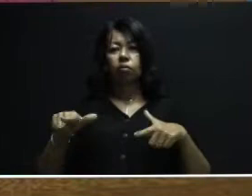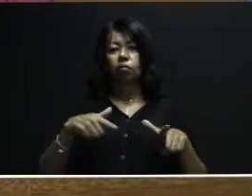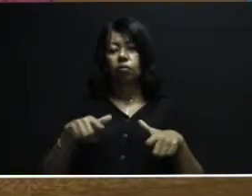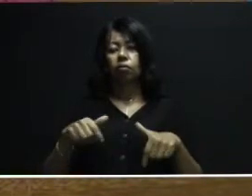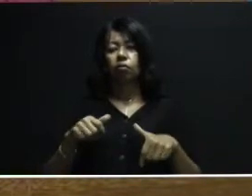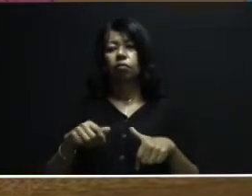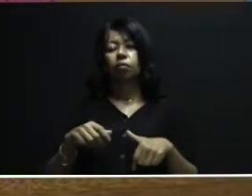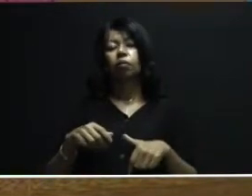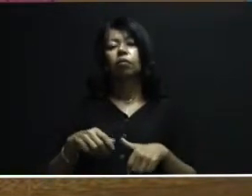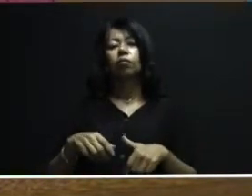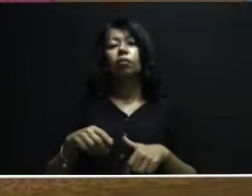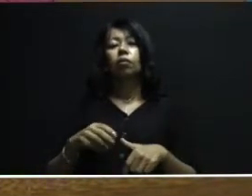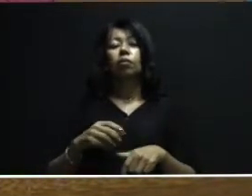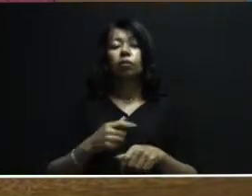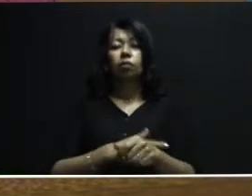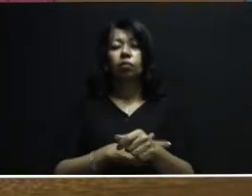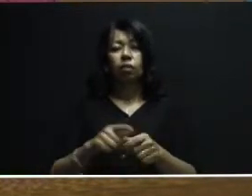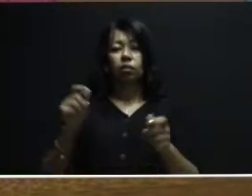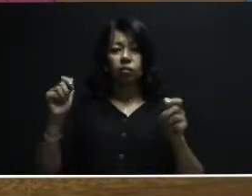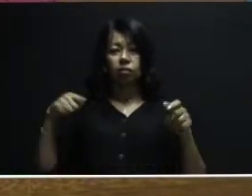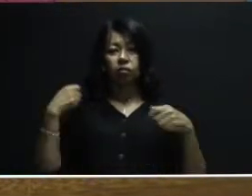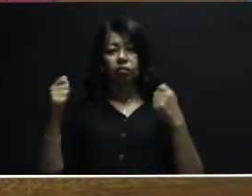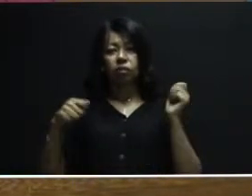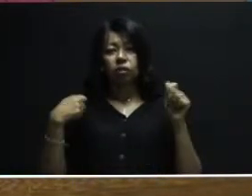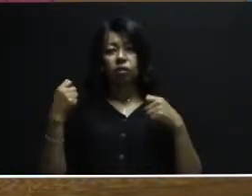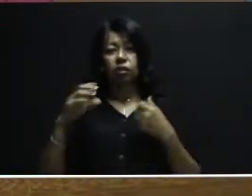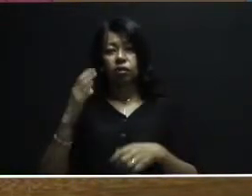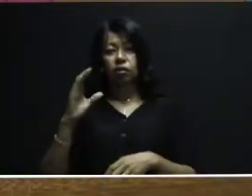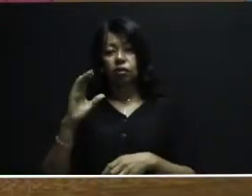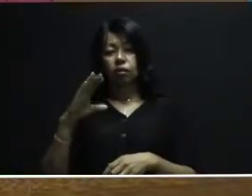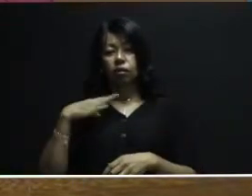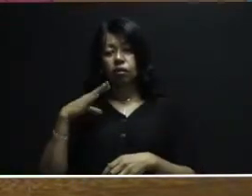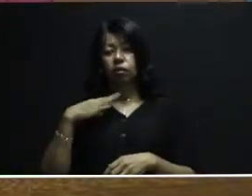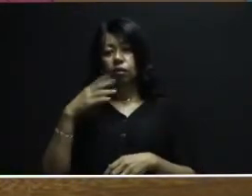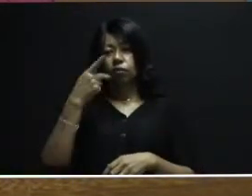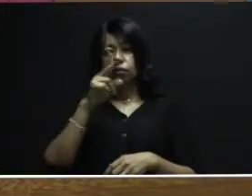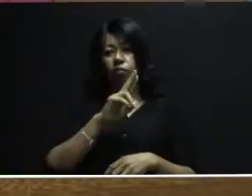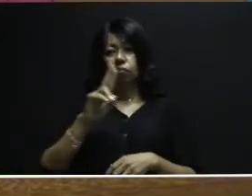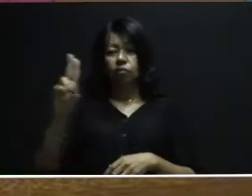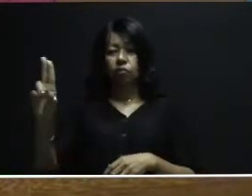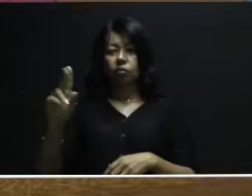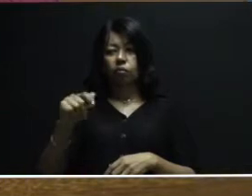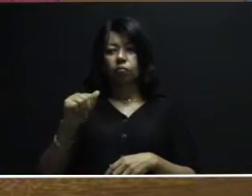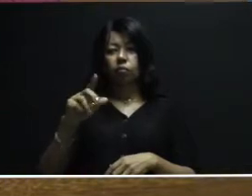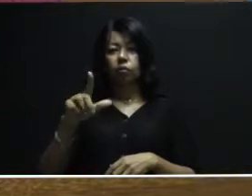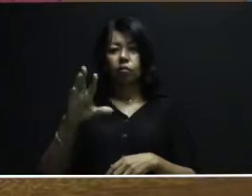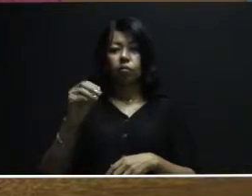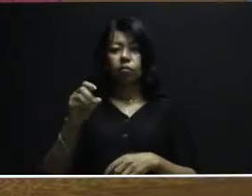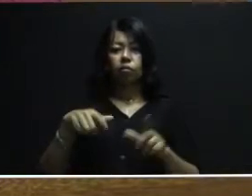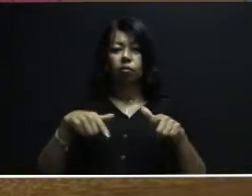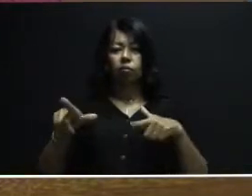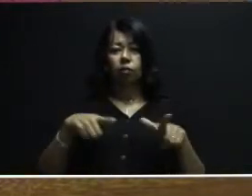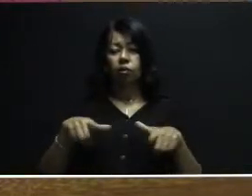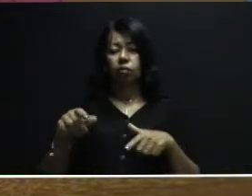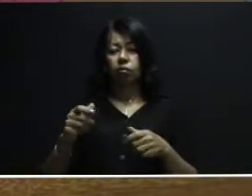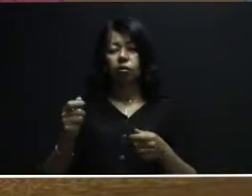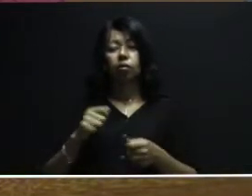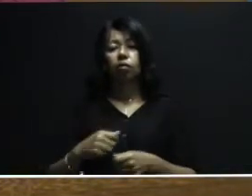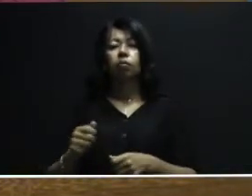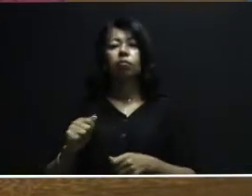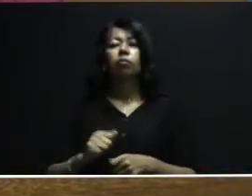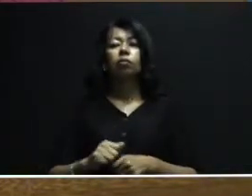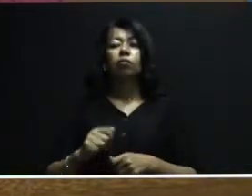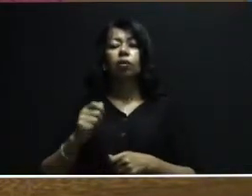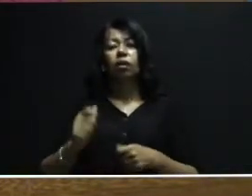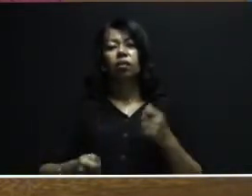pela educação física da cidade. Citar alguns nomes: Antônio Sérgio Quitério de Oliveira, trabalhou com muitos anos com a gente no atletismo, o